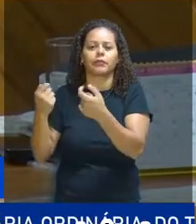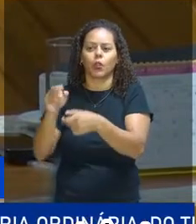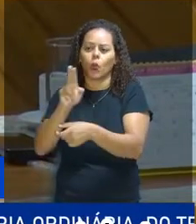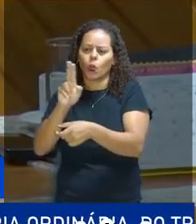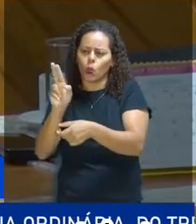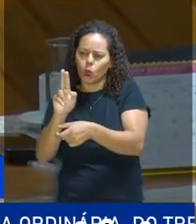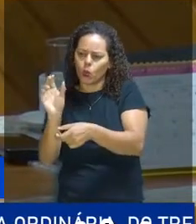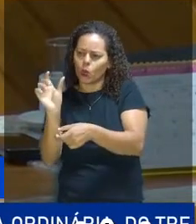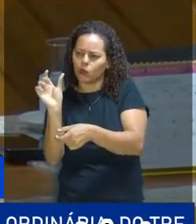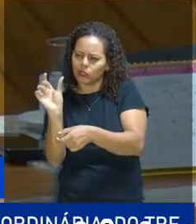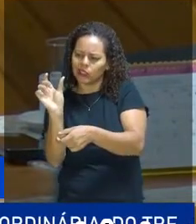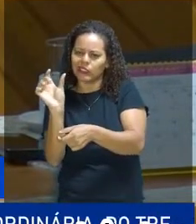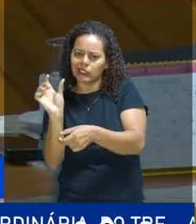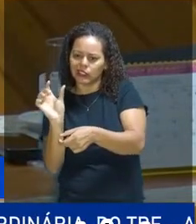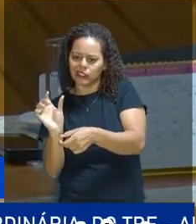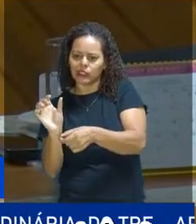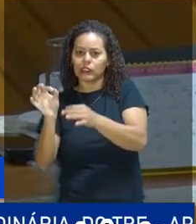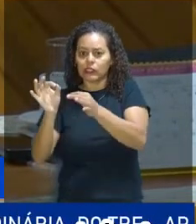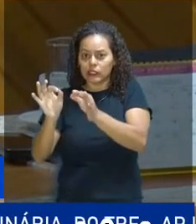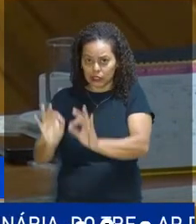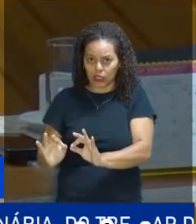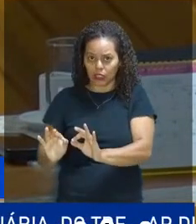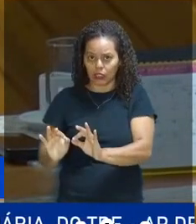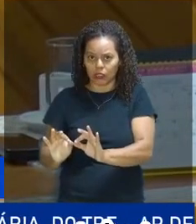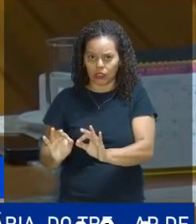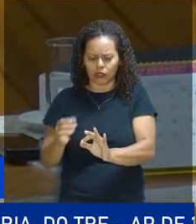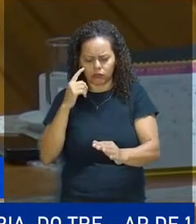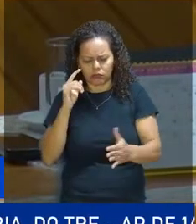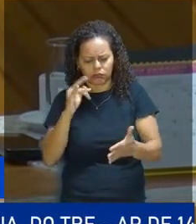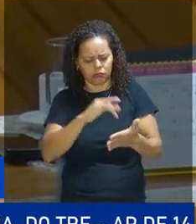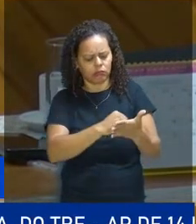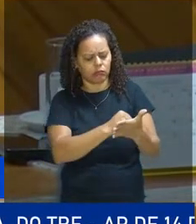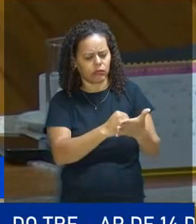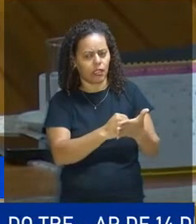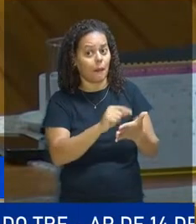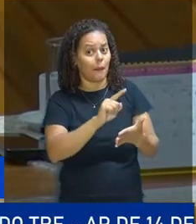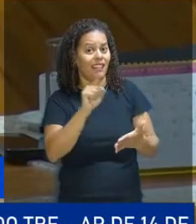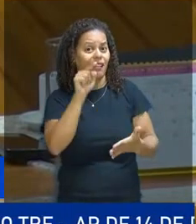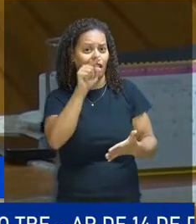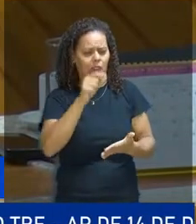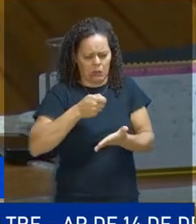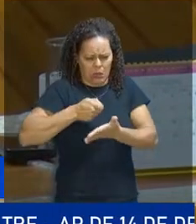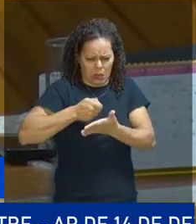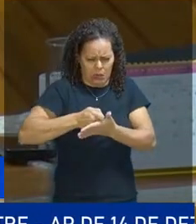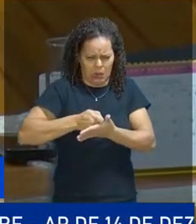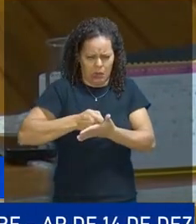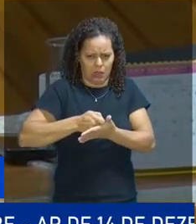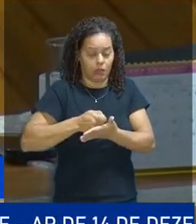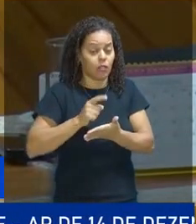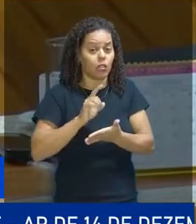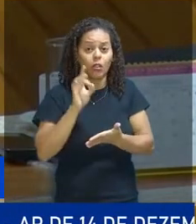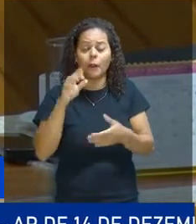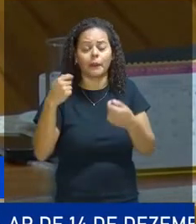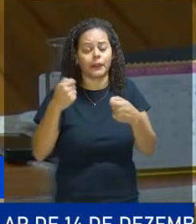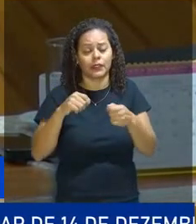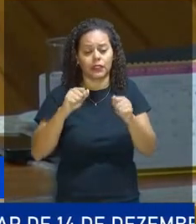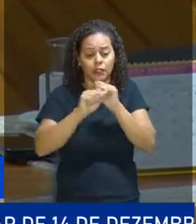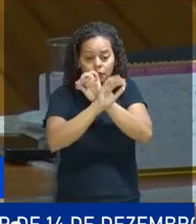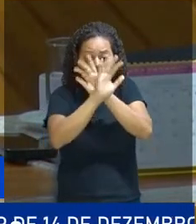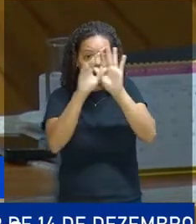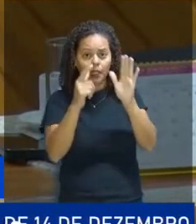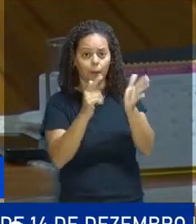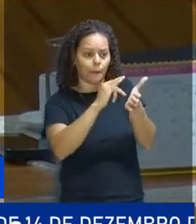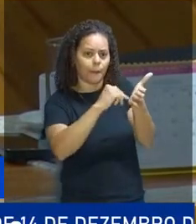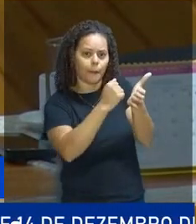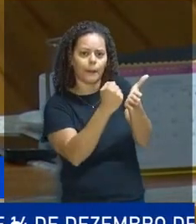o detalhamento das atividades que foram feitas ali não é uma exigência, na verdade, isso é uma construção. Então, nesse passo,